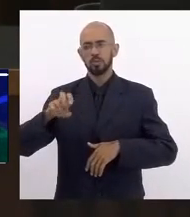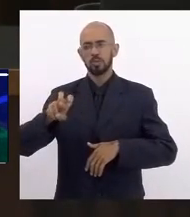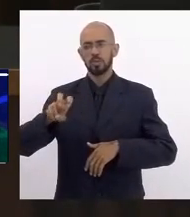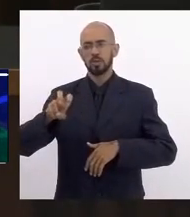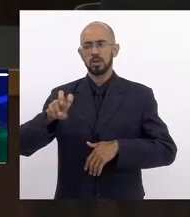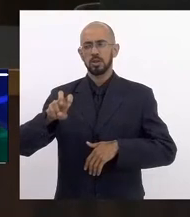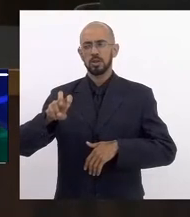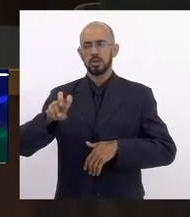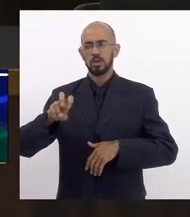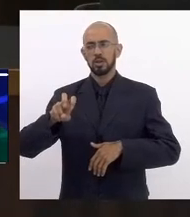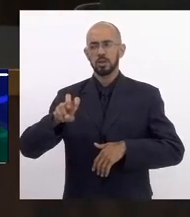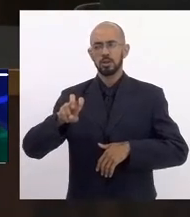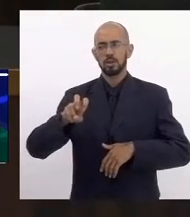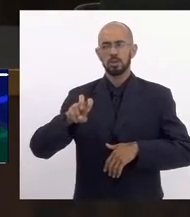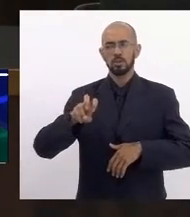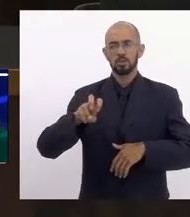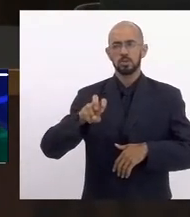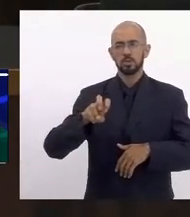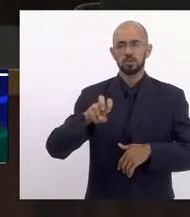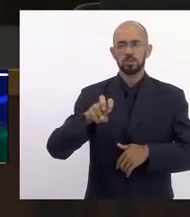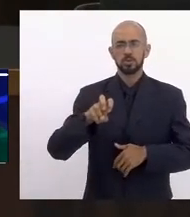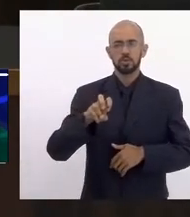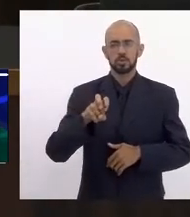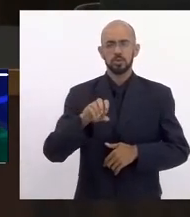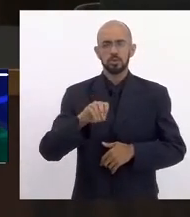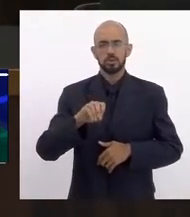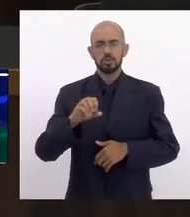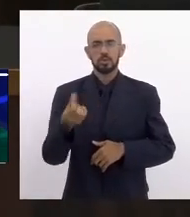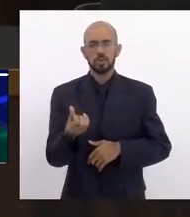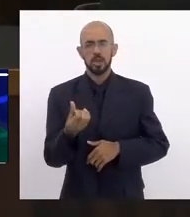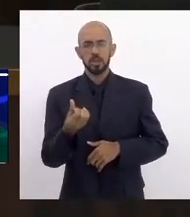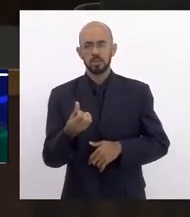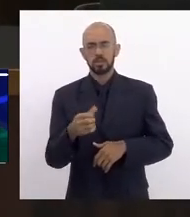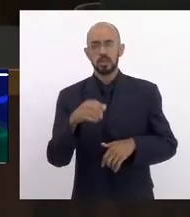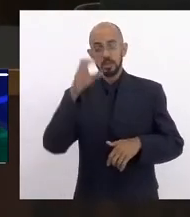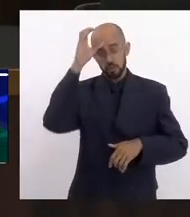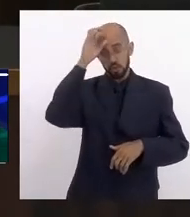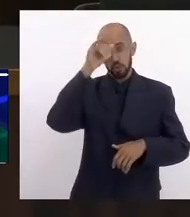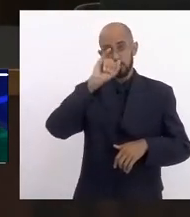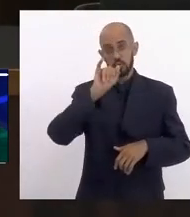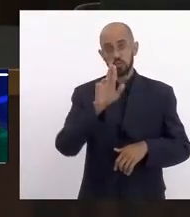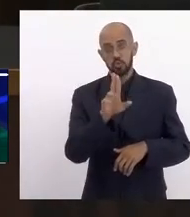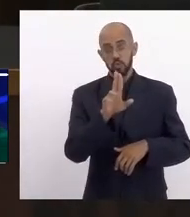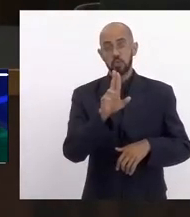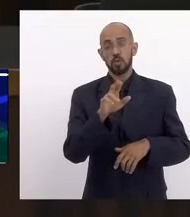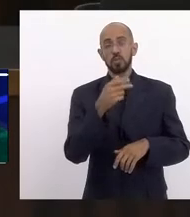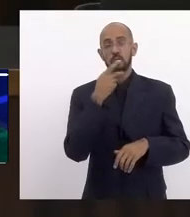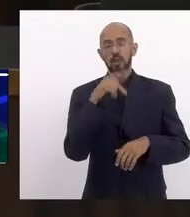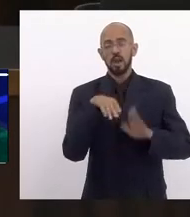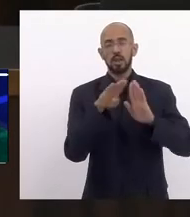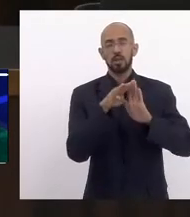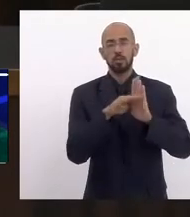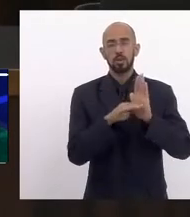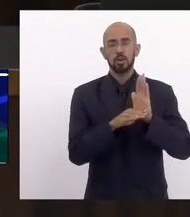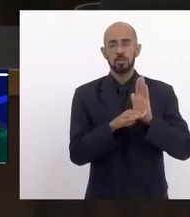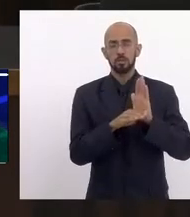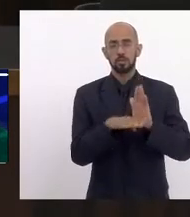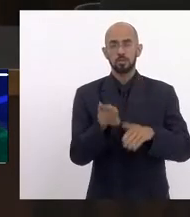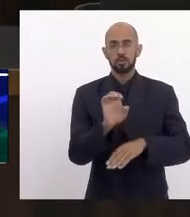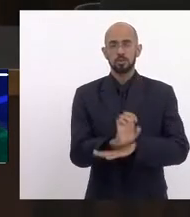4.525, de autoria da deputada Tia Ju, que dispõe sobre a criação do Programa Estadual de Incentivo